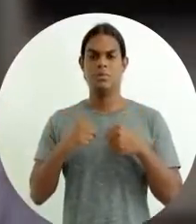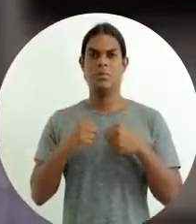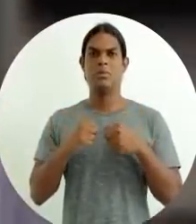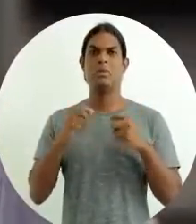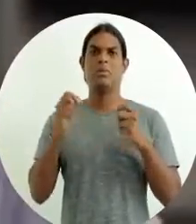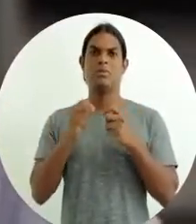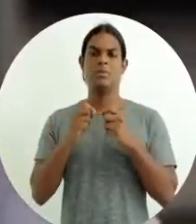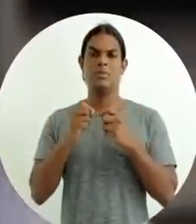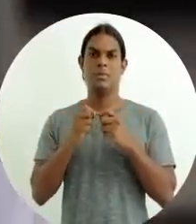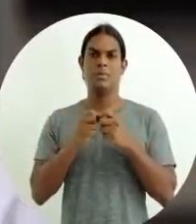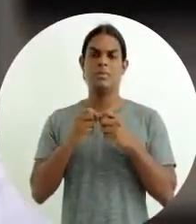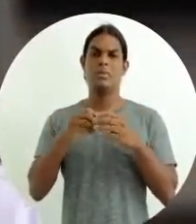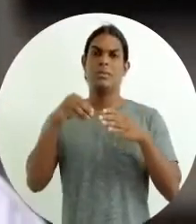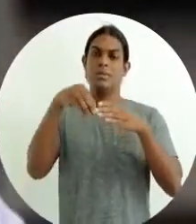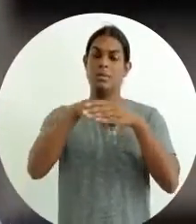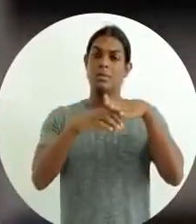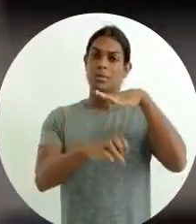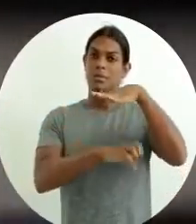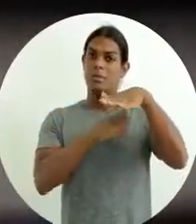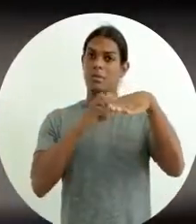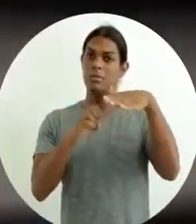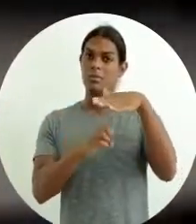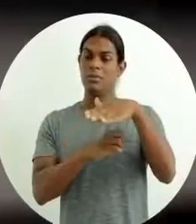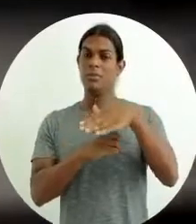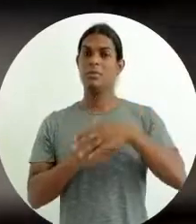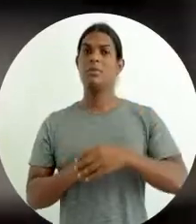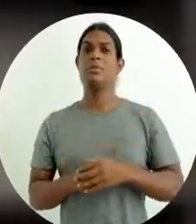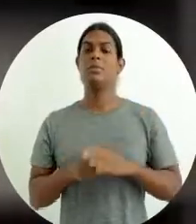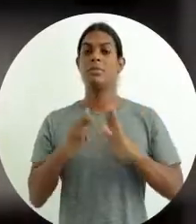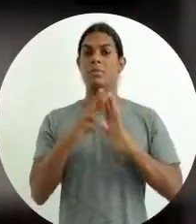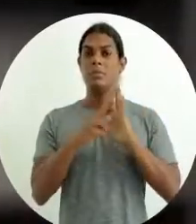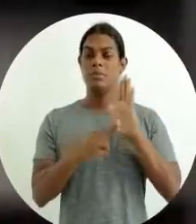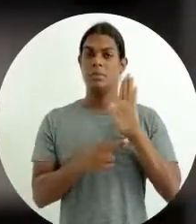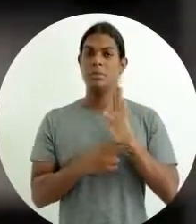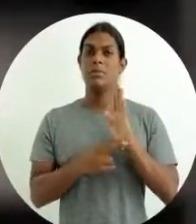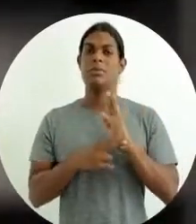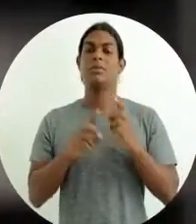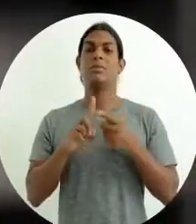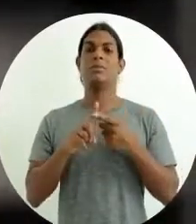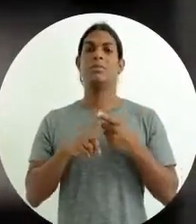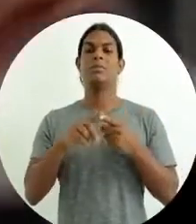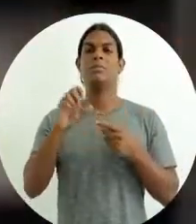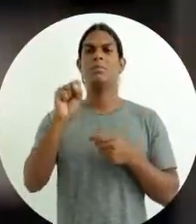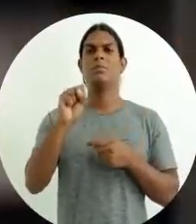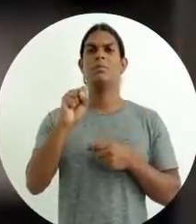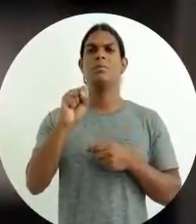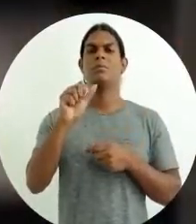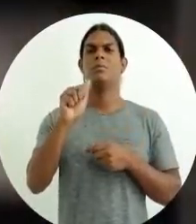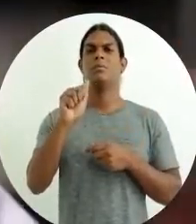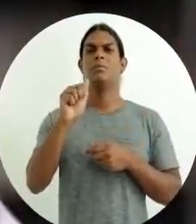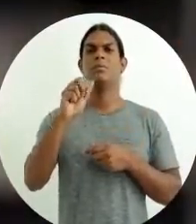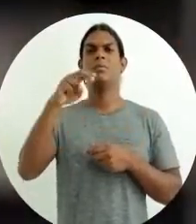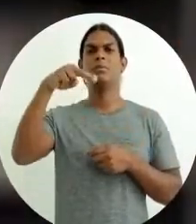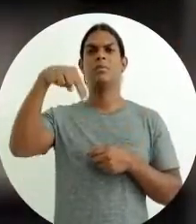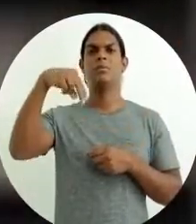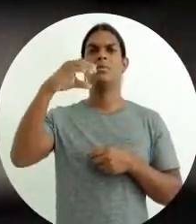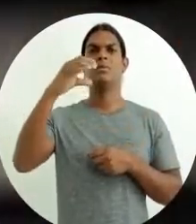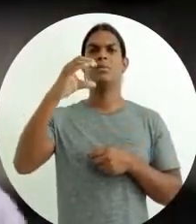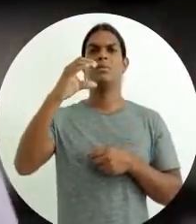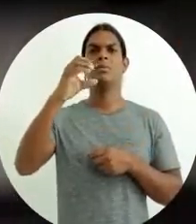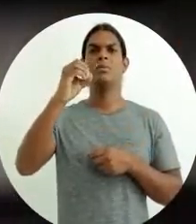pode ou não pode ser feito. Do outro lado, nós temos as sanções, que são as punições